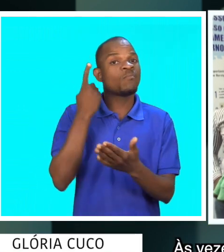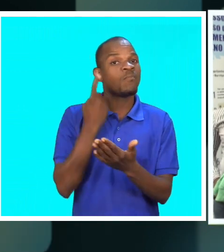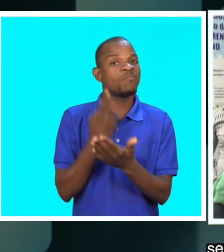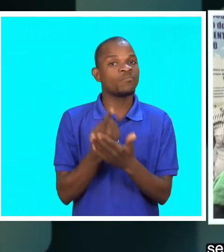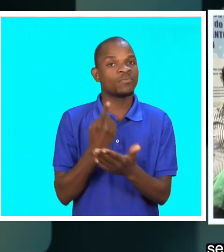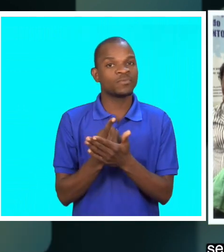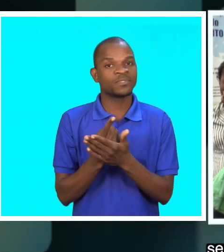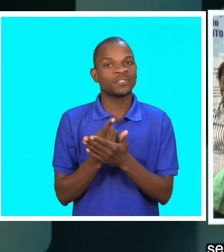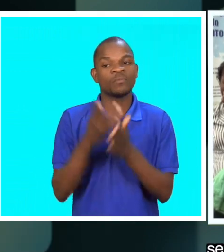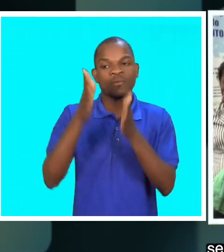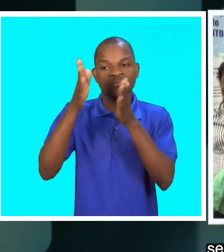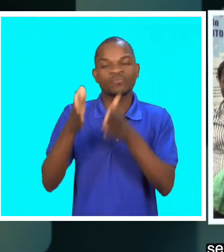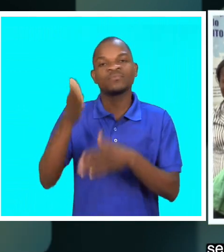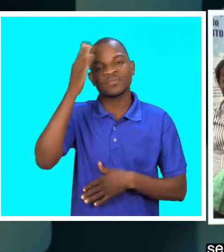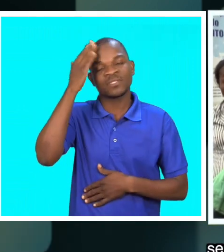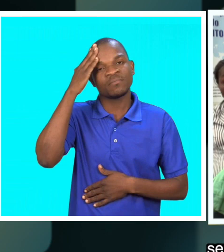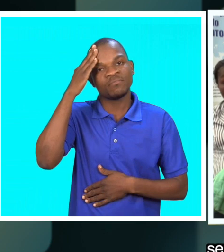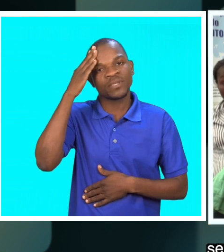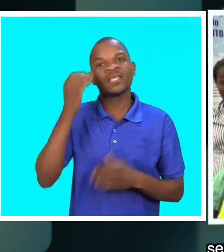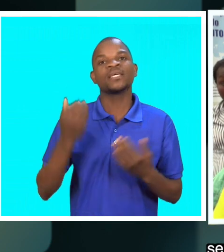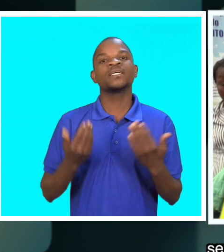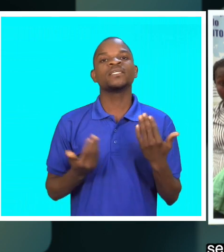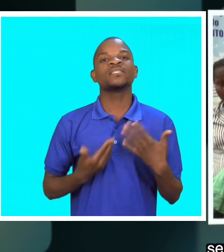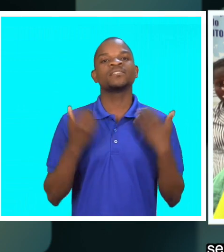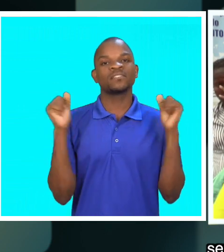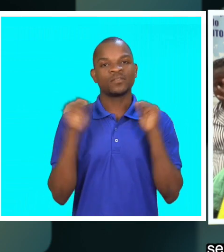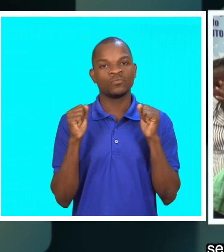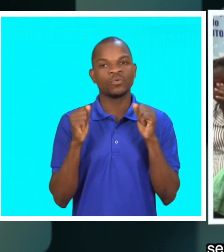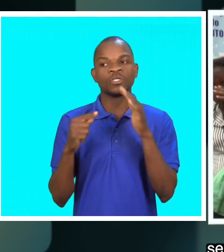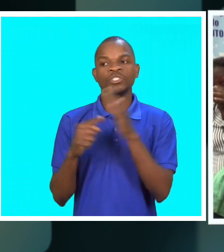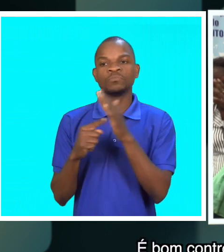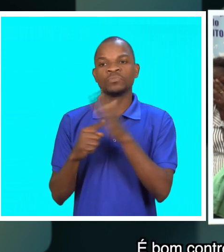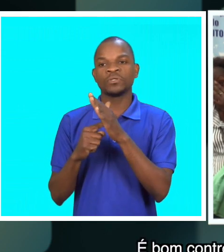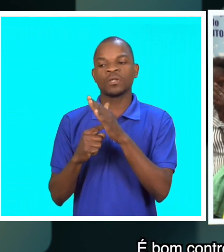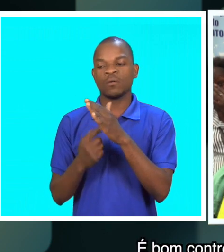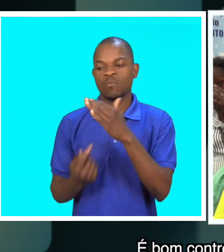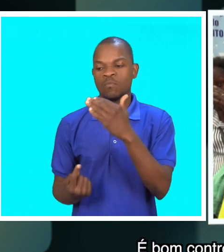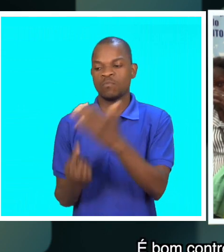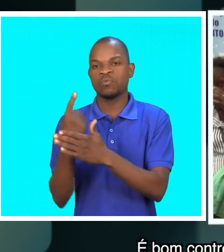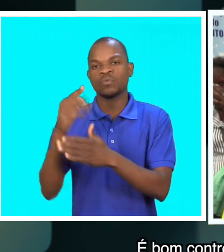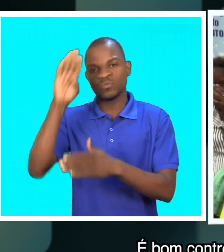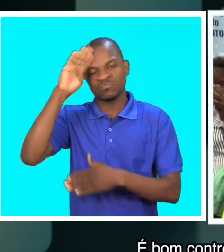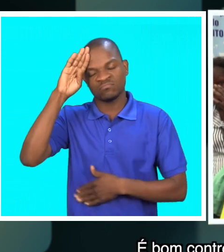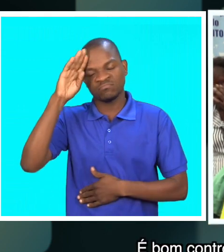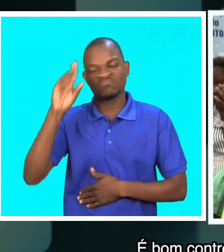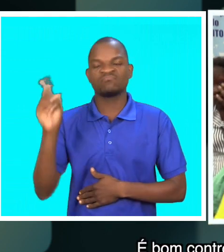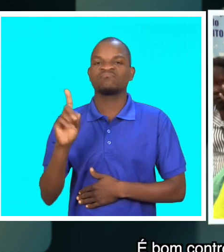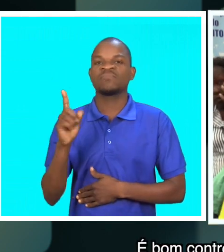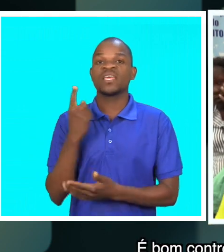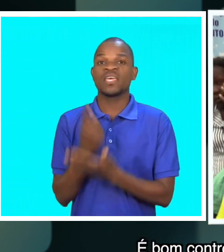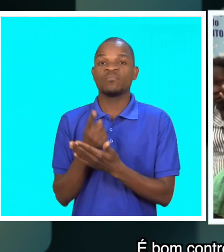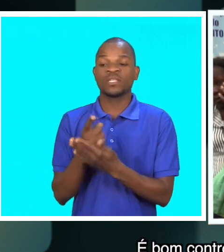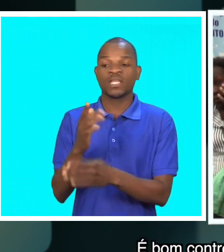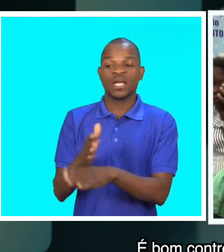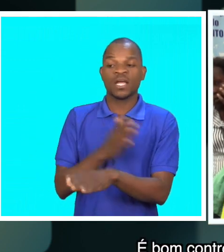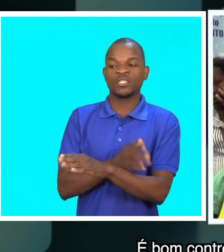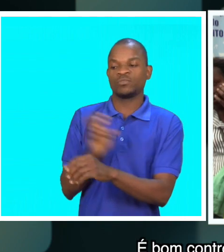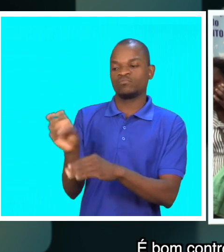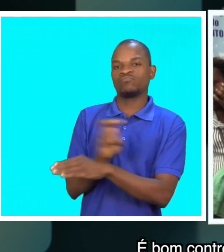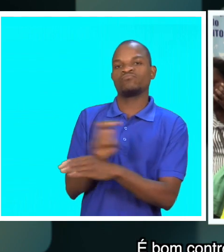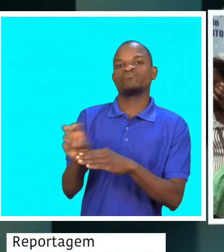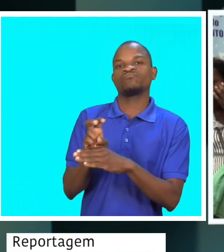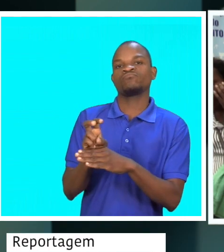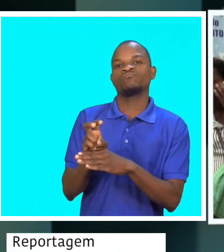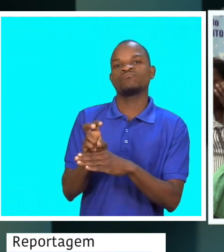sua saúde. Não espera que a doença ia atingir, mas é bom controlar a saúde, acho que a doença chega a